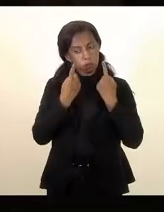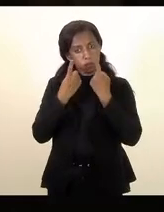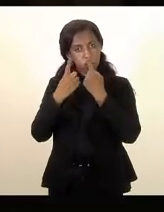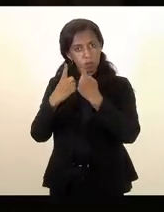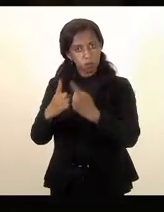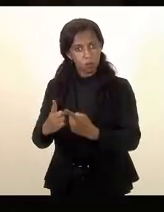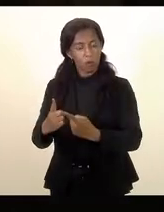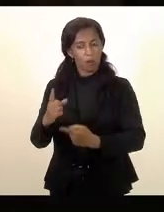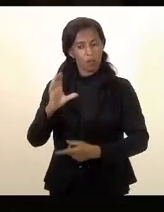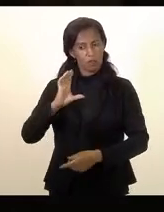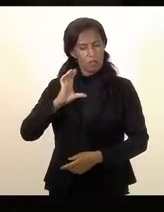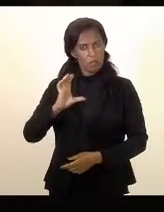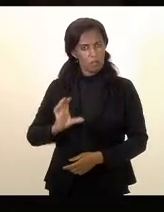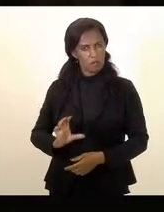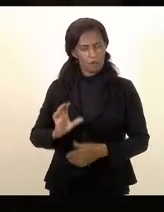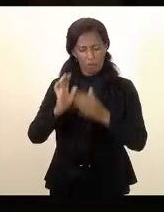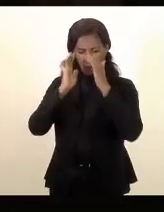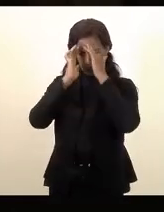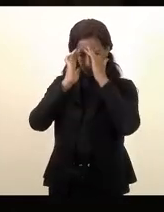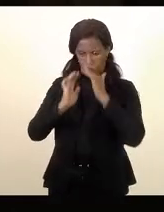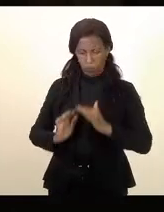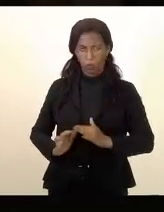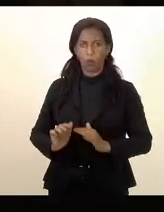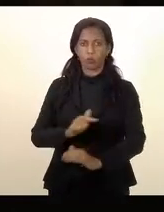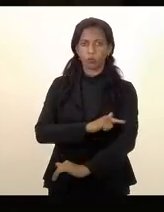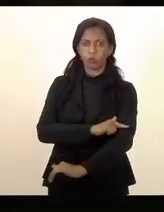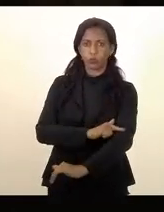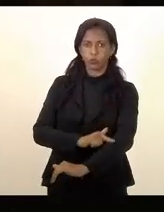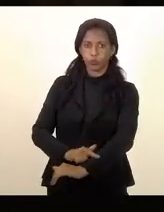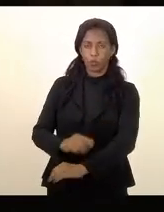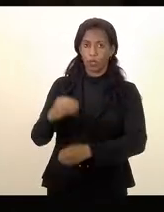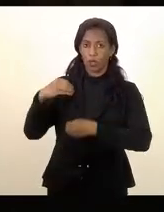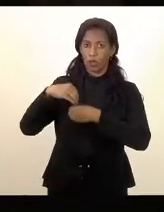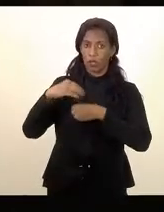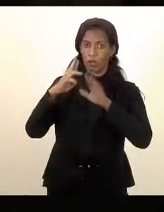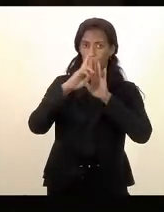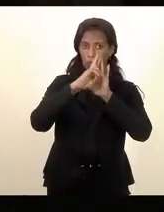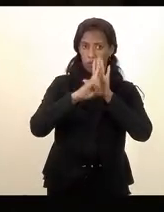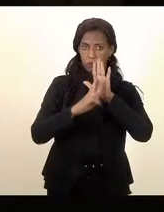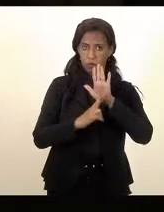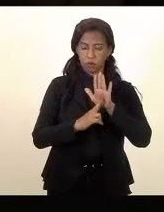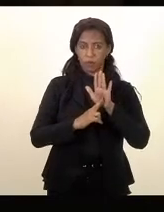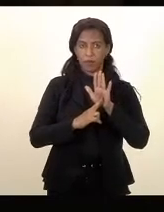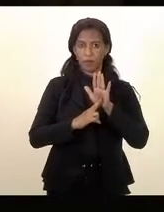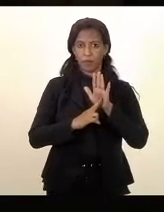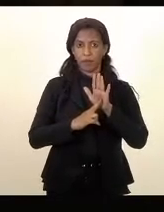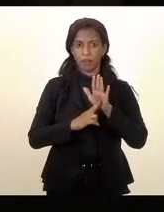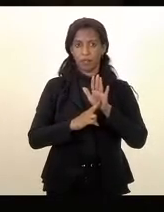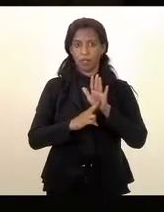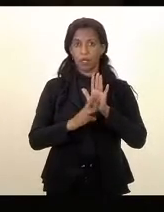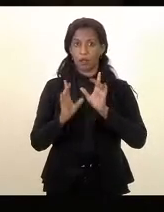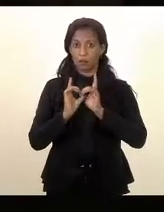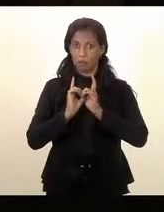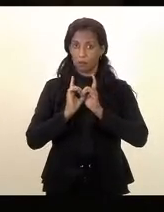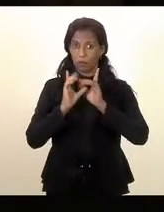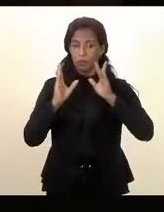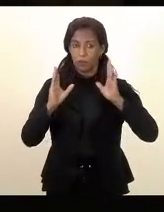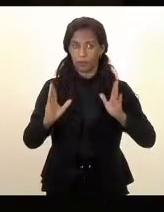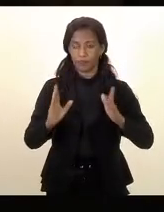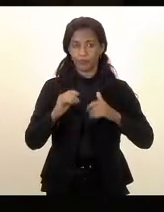civilizada dentro da regra dos procedimentos democráticos